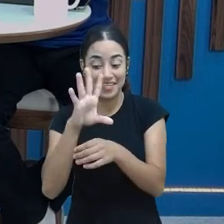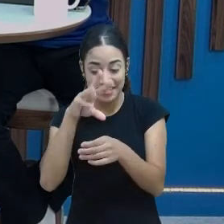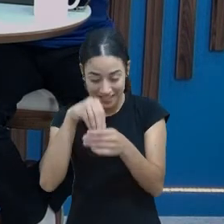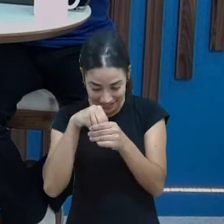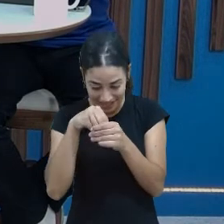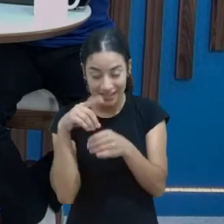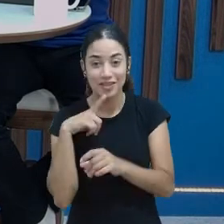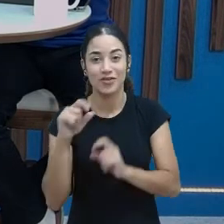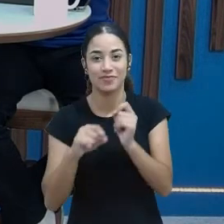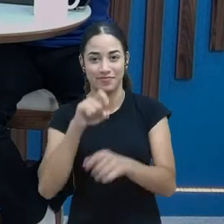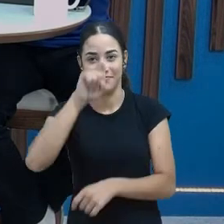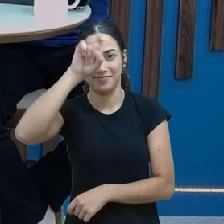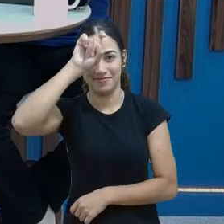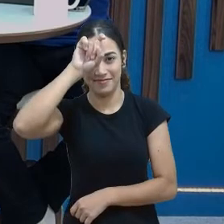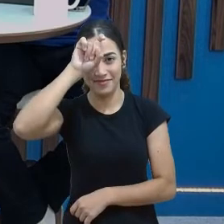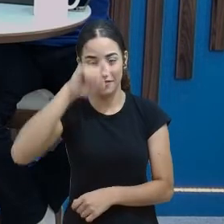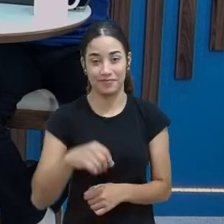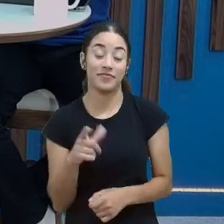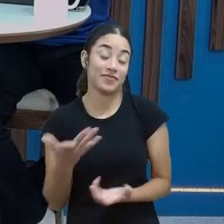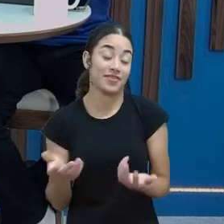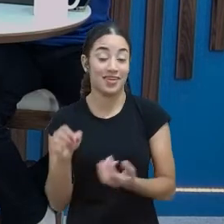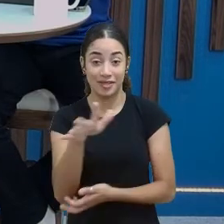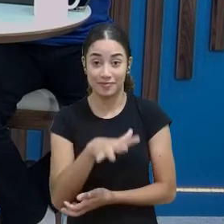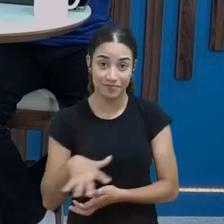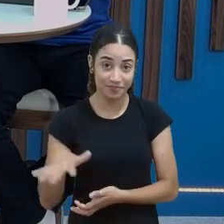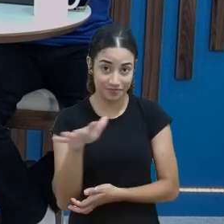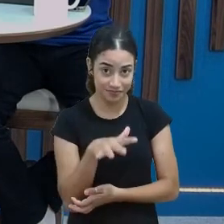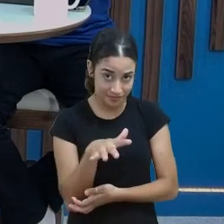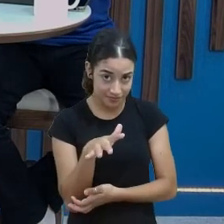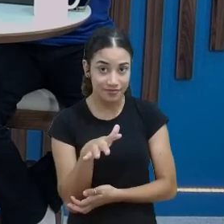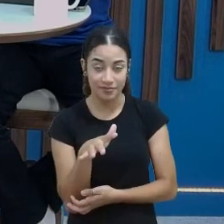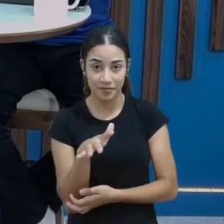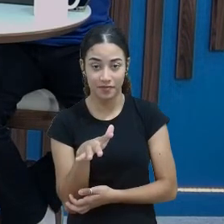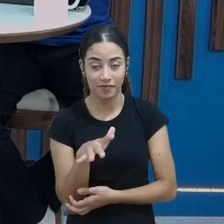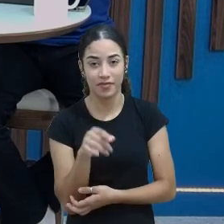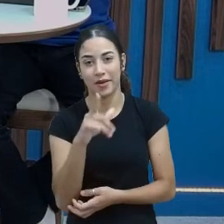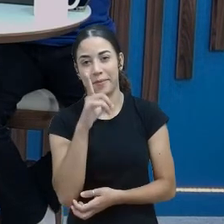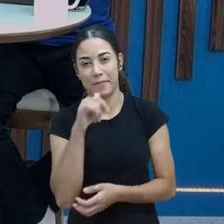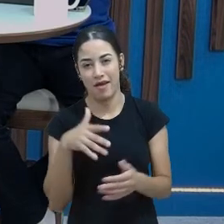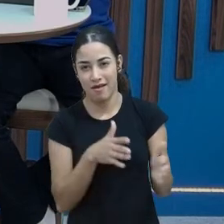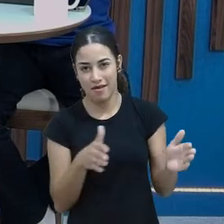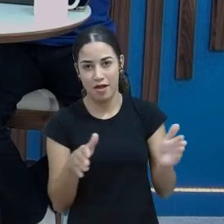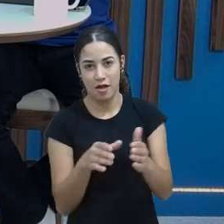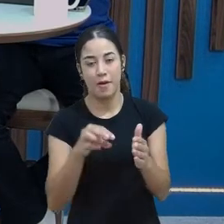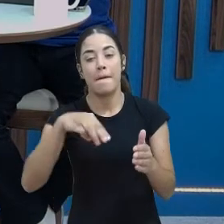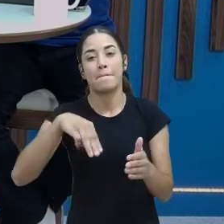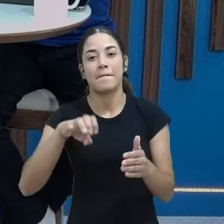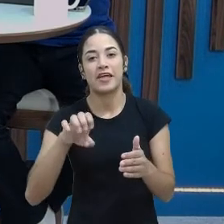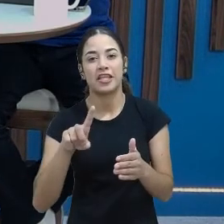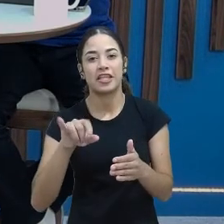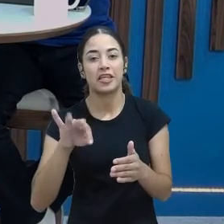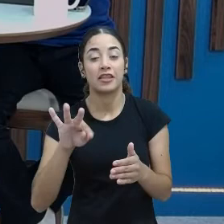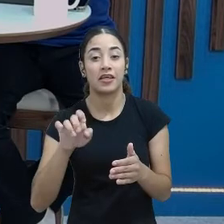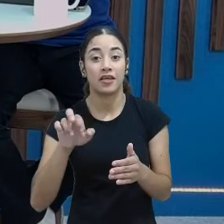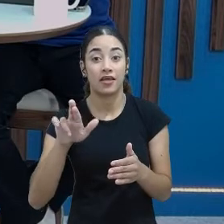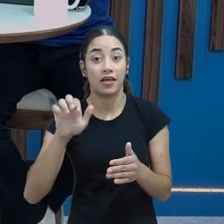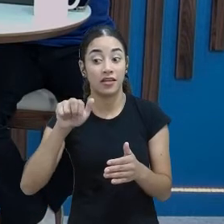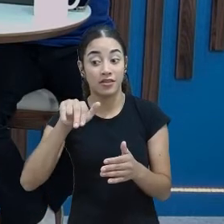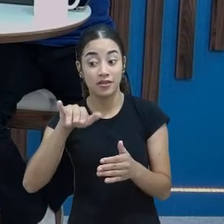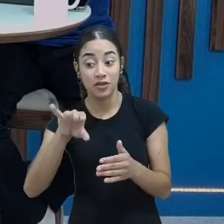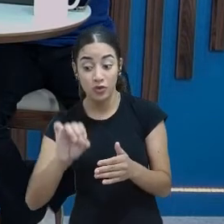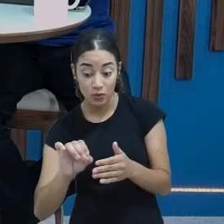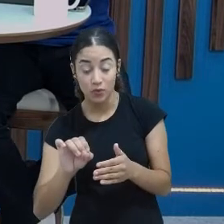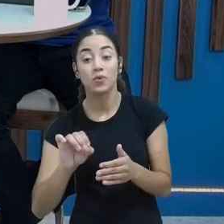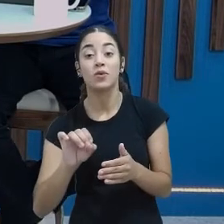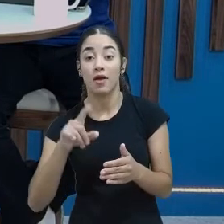eles, o Egito. Então, aquela região que está, né, no mar Mediterrâneo, eram um pouco mais desenvolvidas. Tá